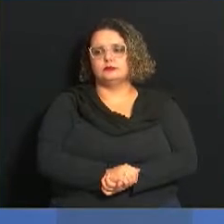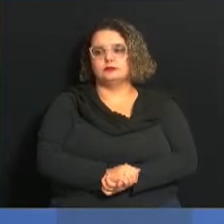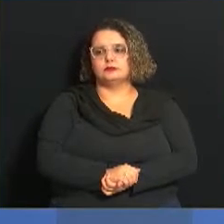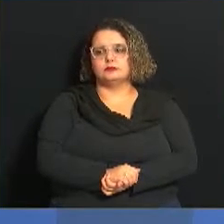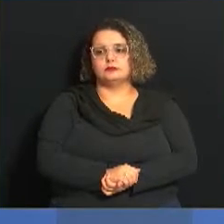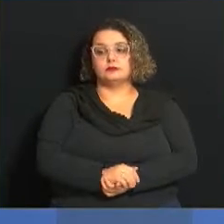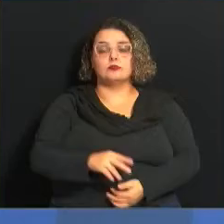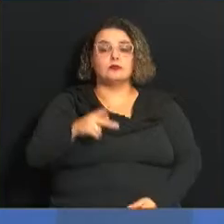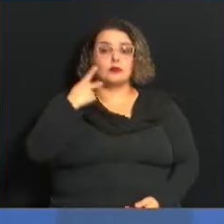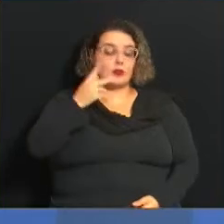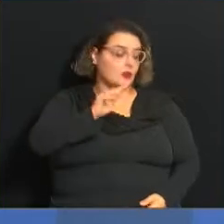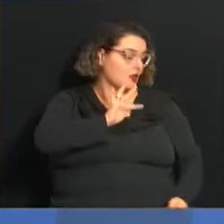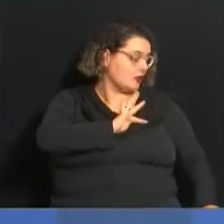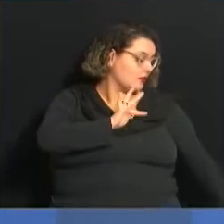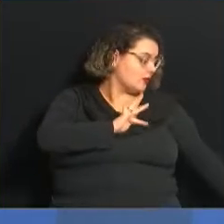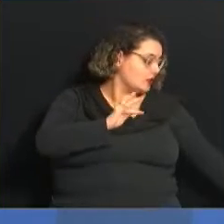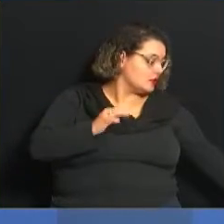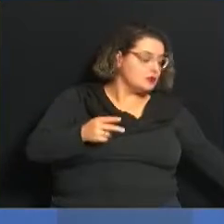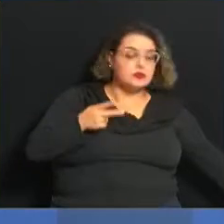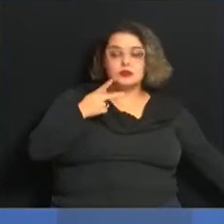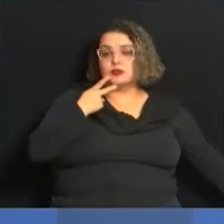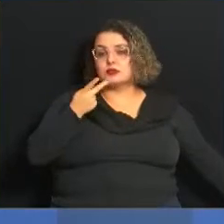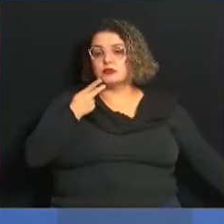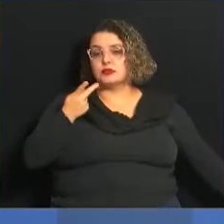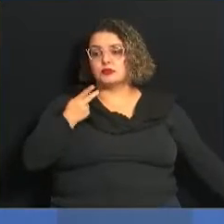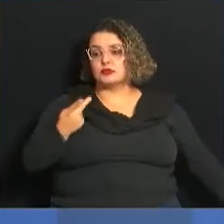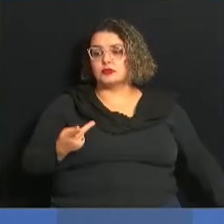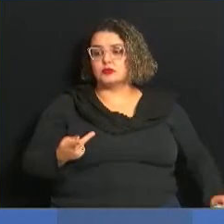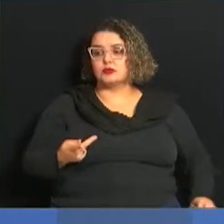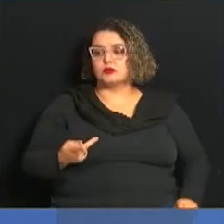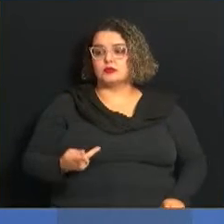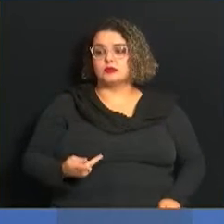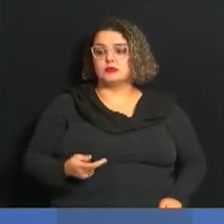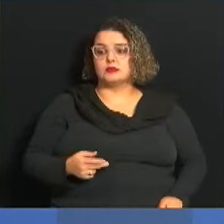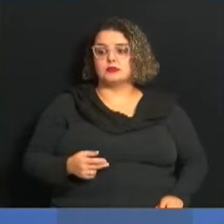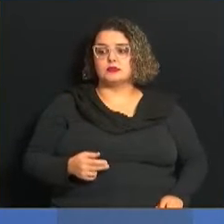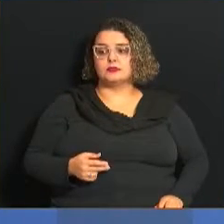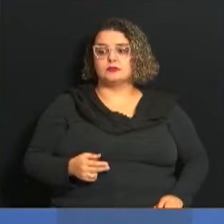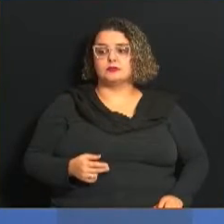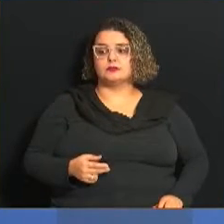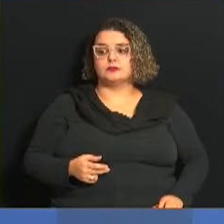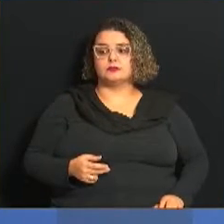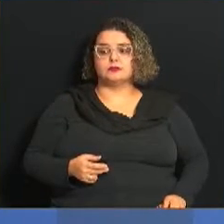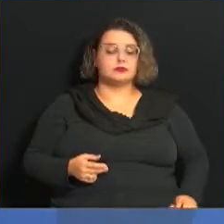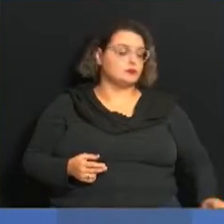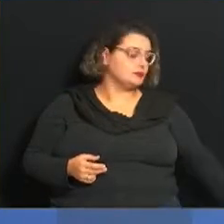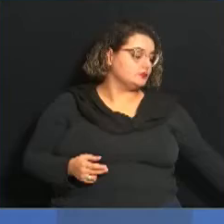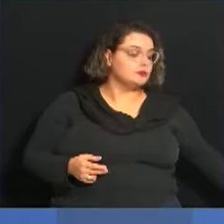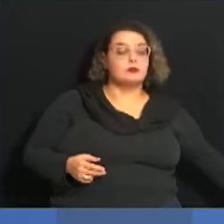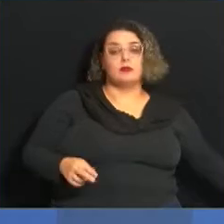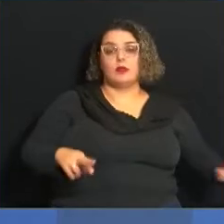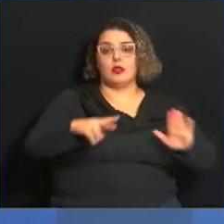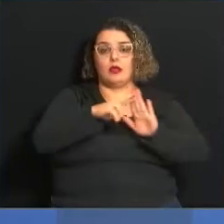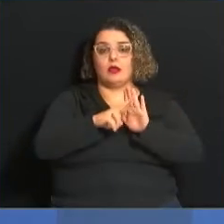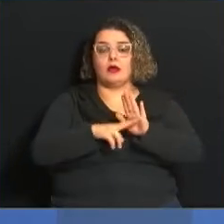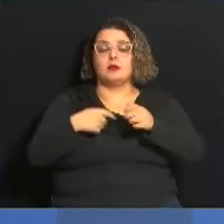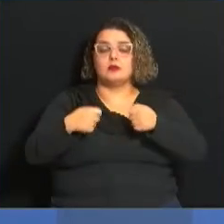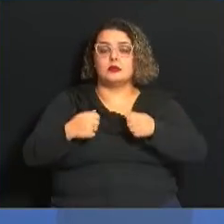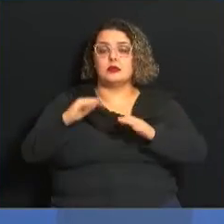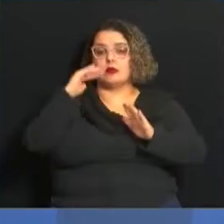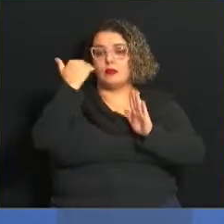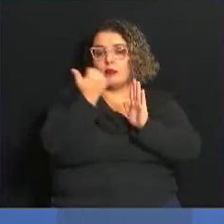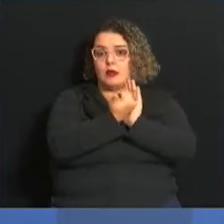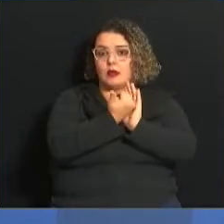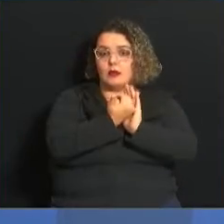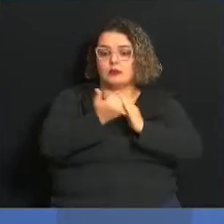Fernando Mendes disse ainda que, para ocorrer esse translado, algumas regras deverão ser seguidas, como animal